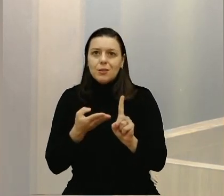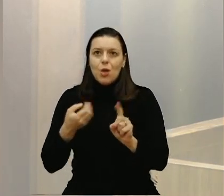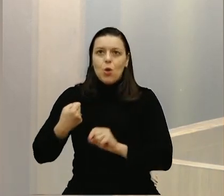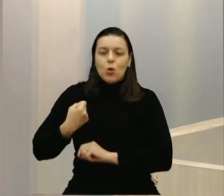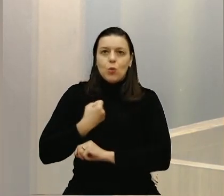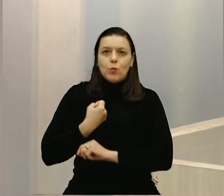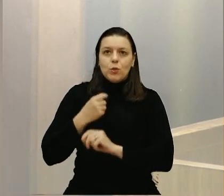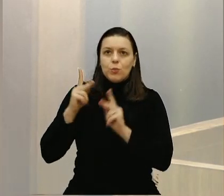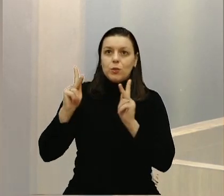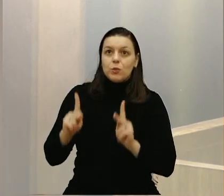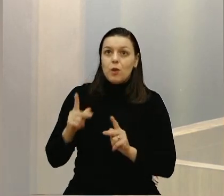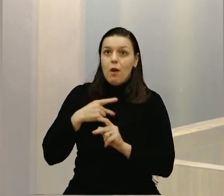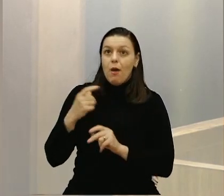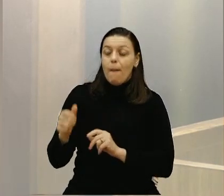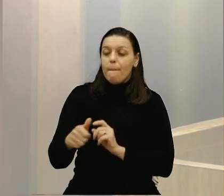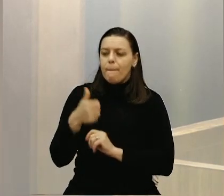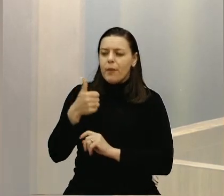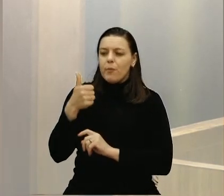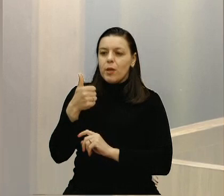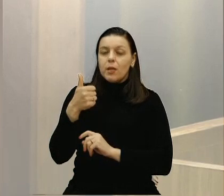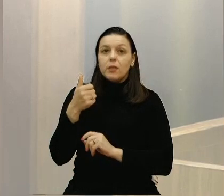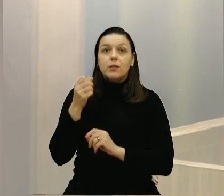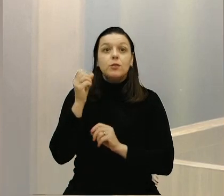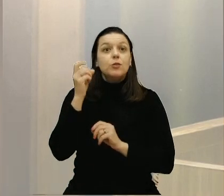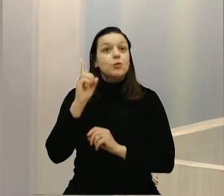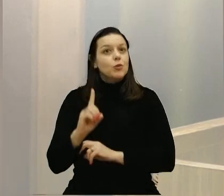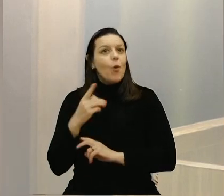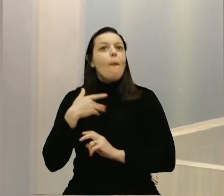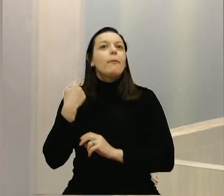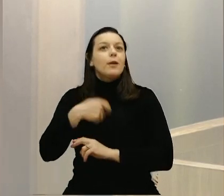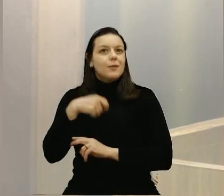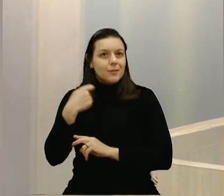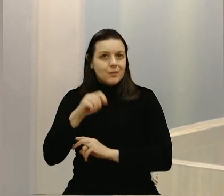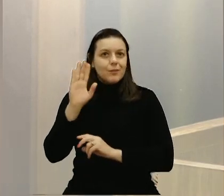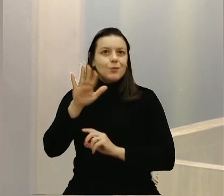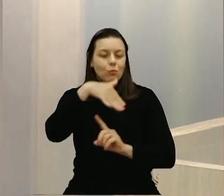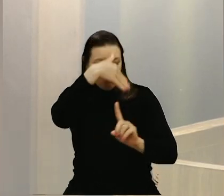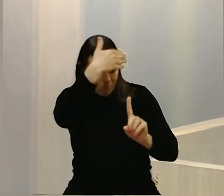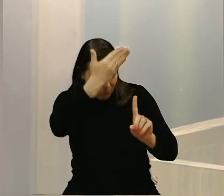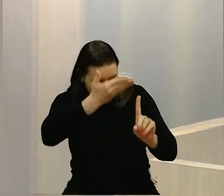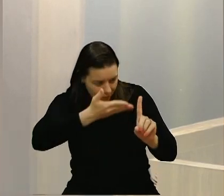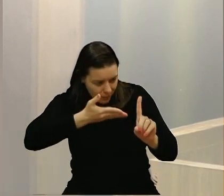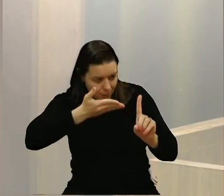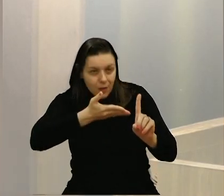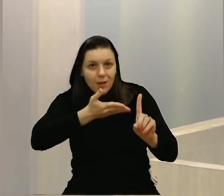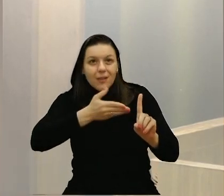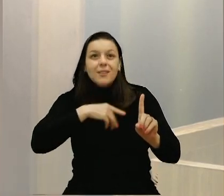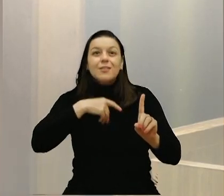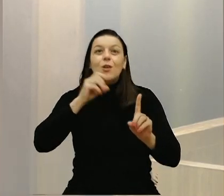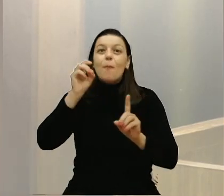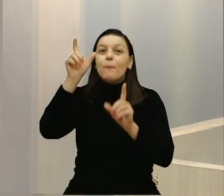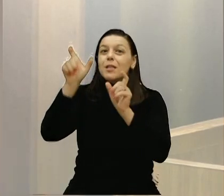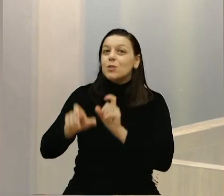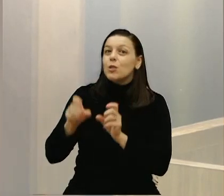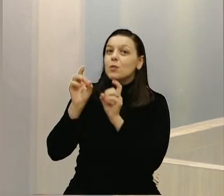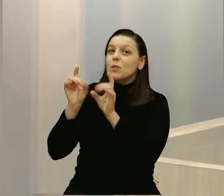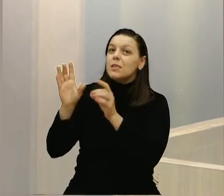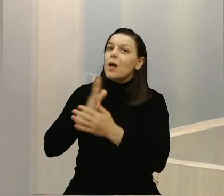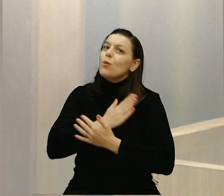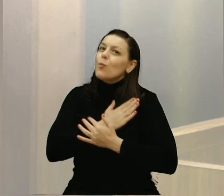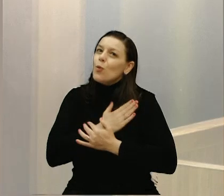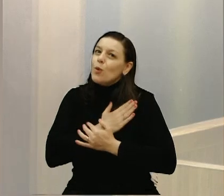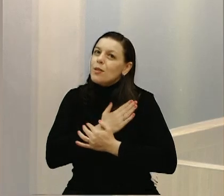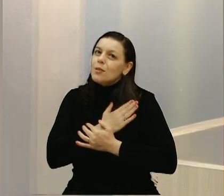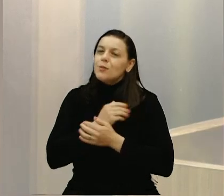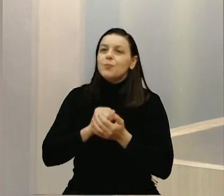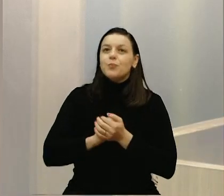primeiro dia eu pensei, não, eu preciso fazer essa deferência para uma pessoa muito especial no meu coração.